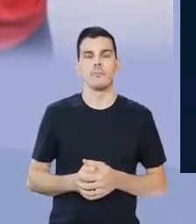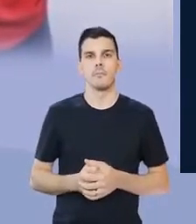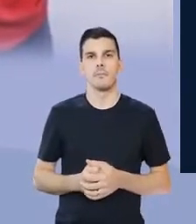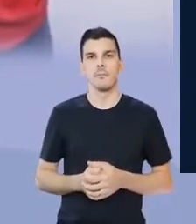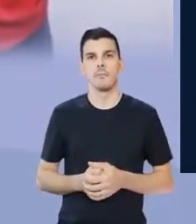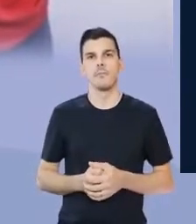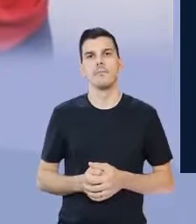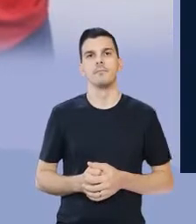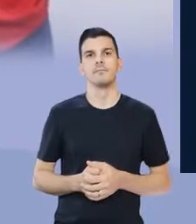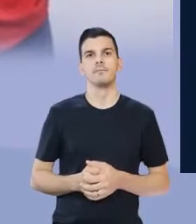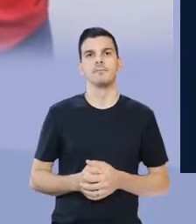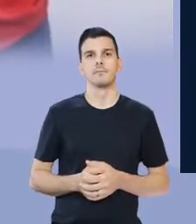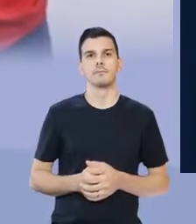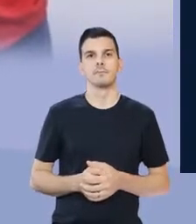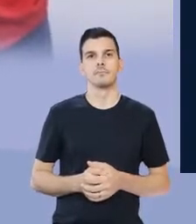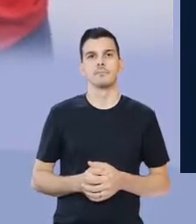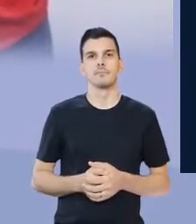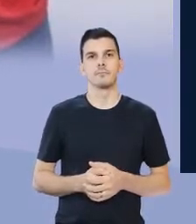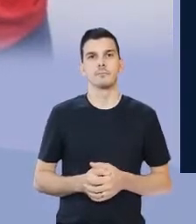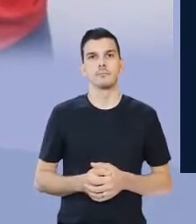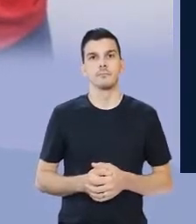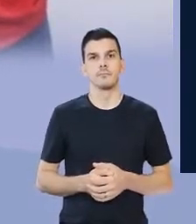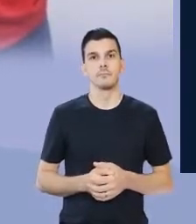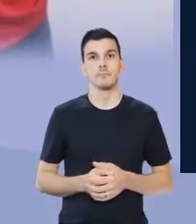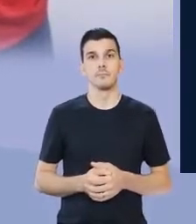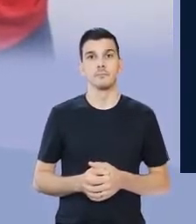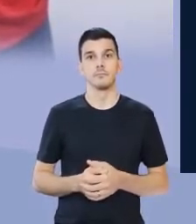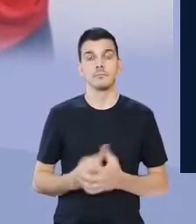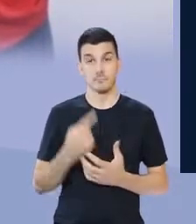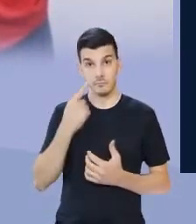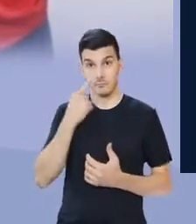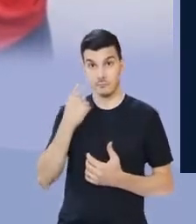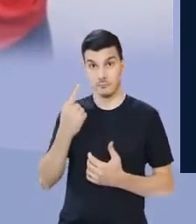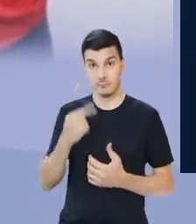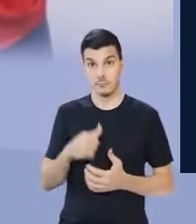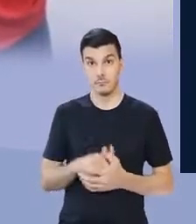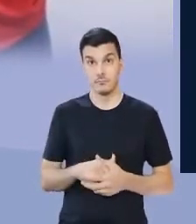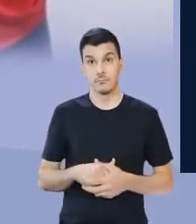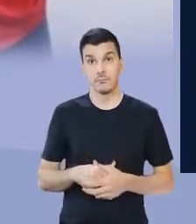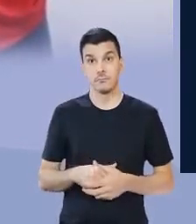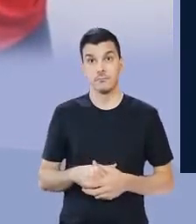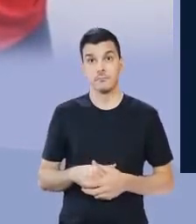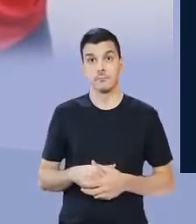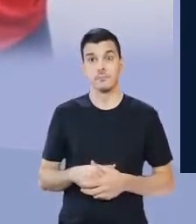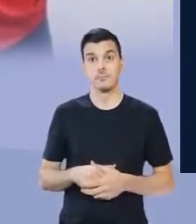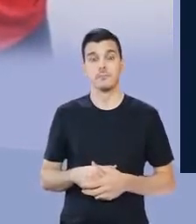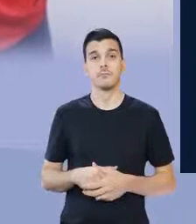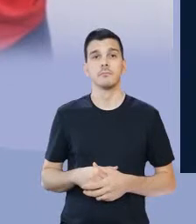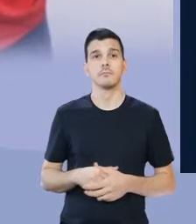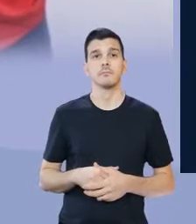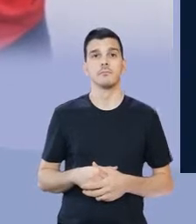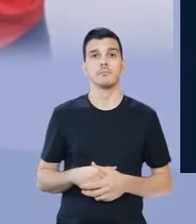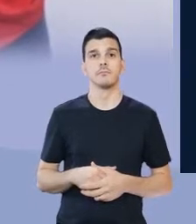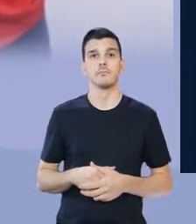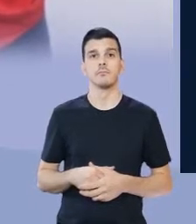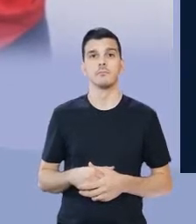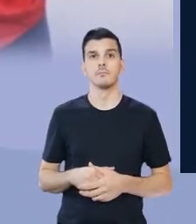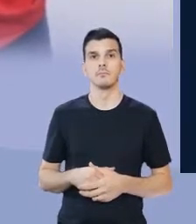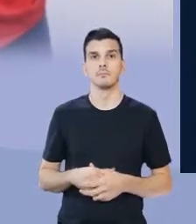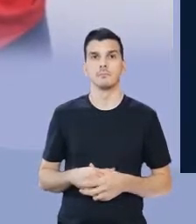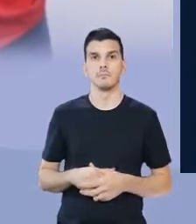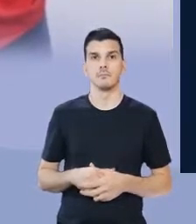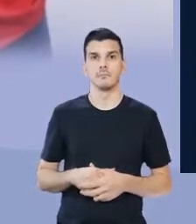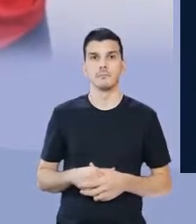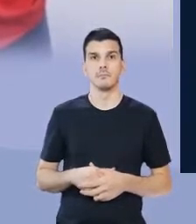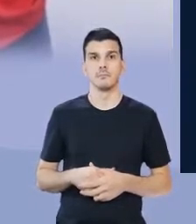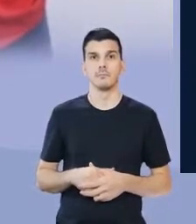do verbo think, pensar. She said what she wanted here. Então, said é o passado do verbo say. E he